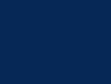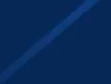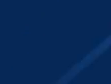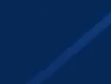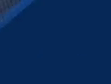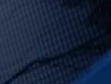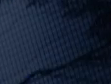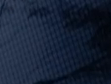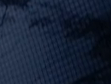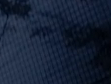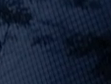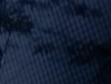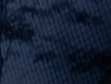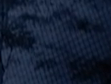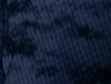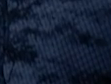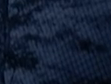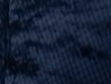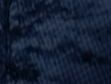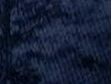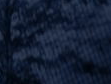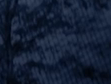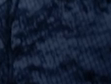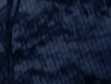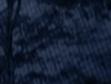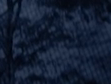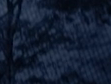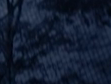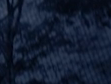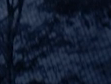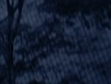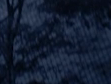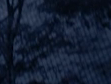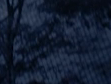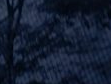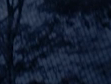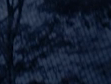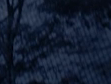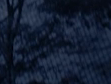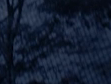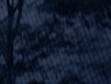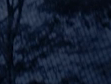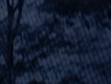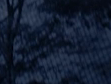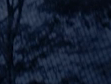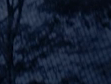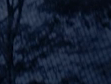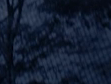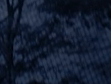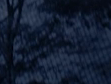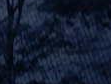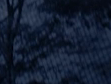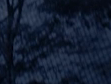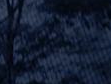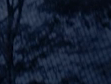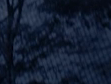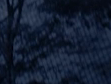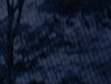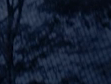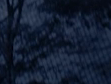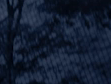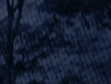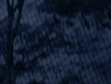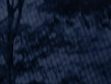material utilizado no evento. Sobre a agenda da manhã. Vamos iniciar com William Dudley, falando da economia americana.